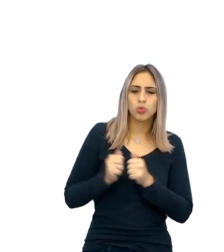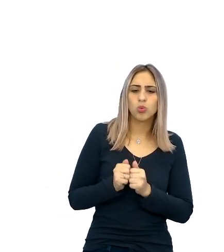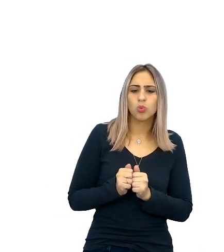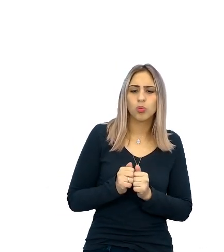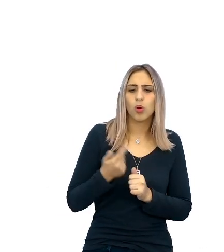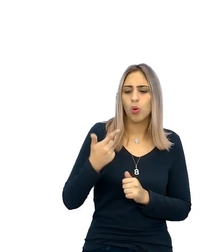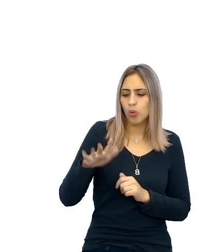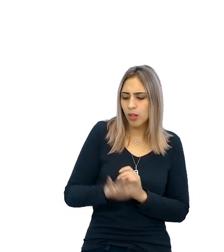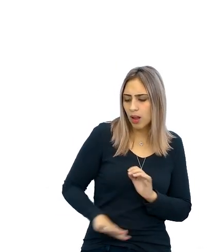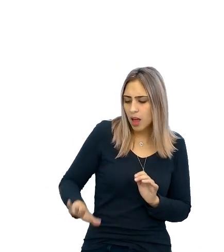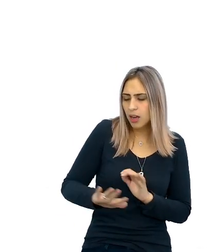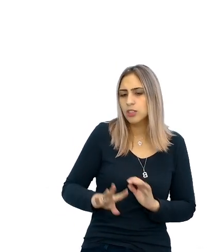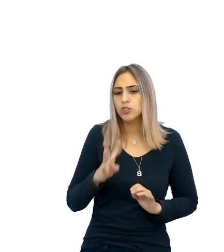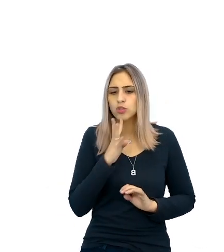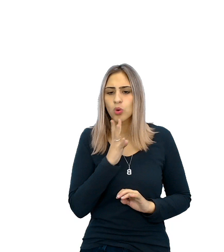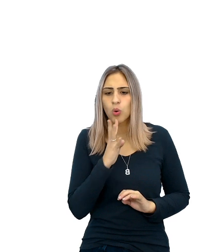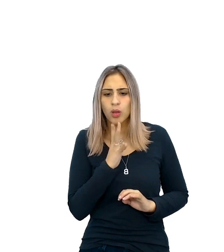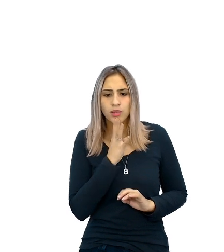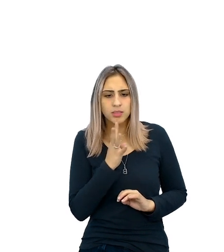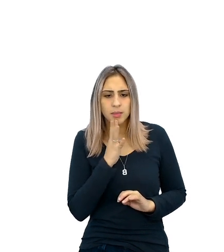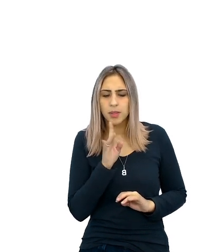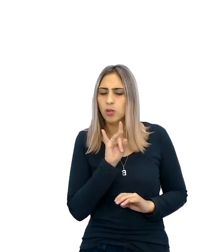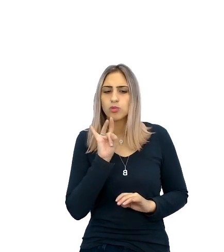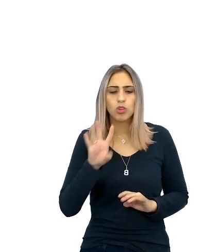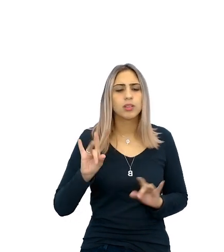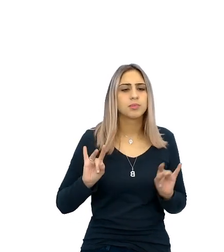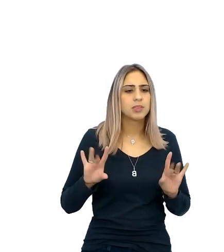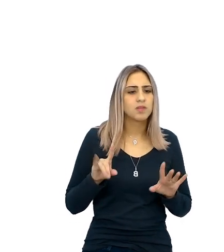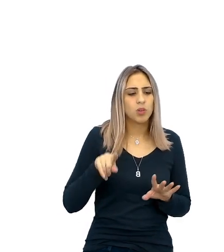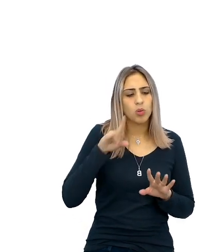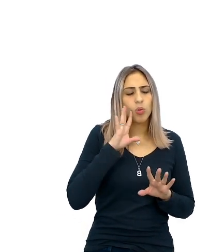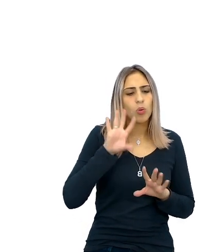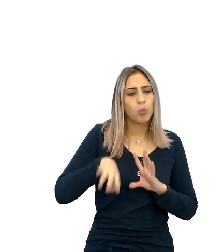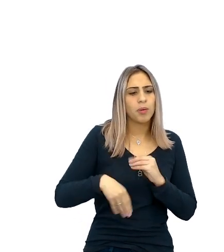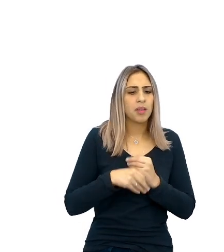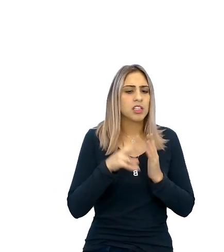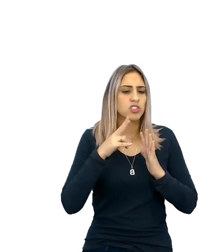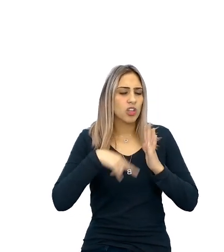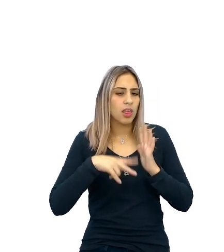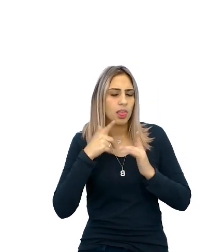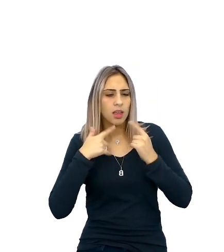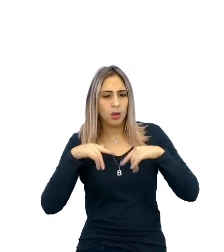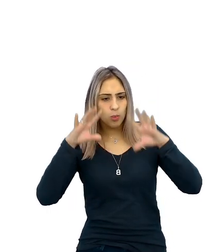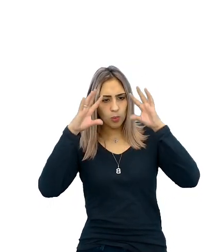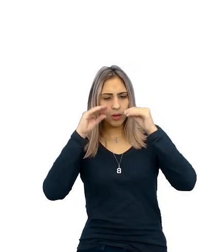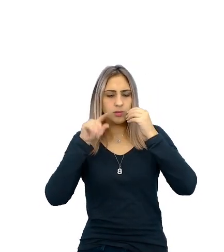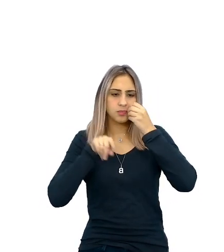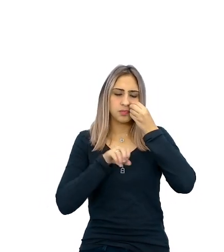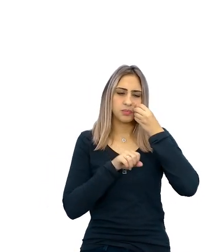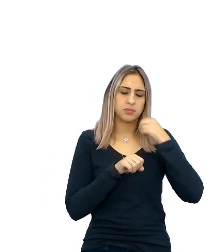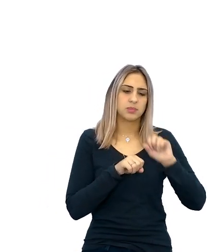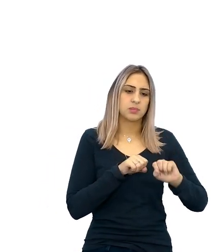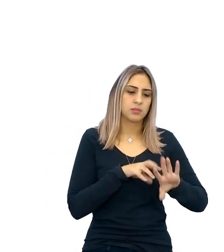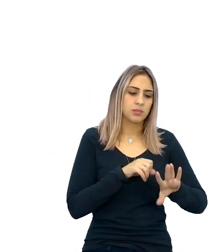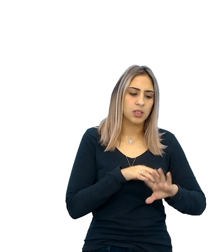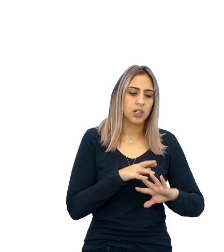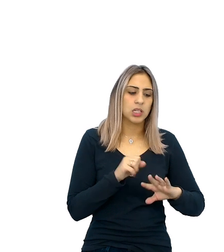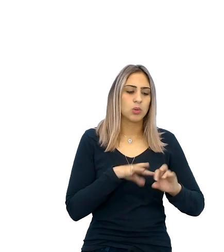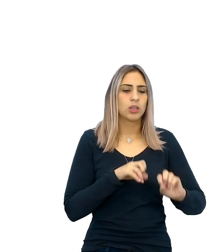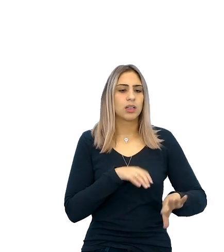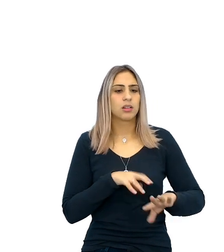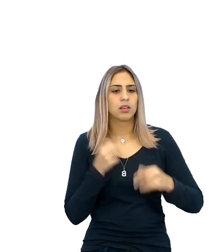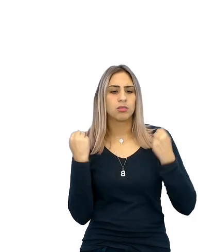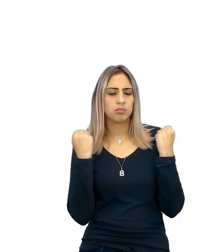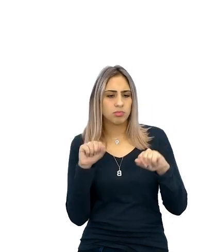outras áreas de conhecimento, não só as específicas do componente de linguagens, como a educação